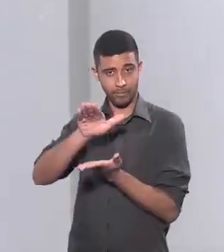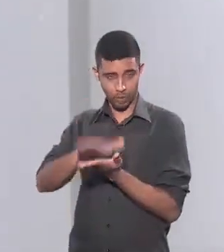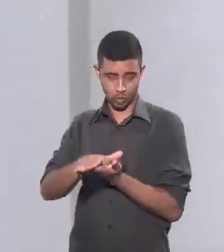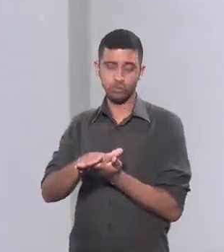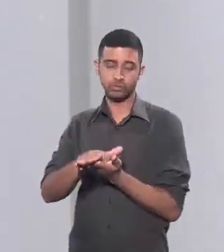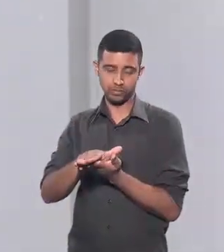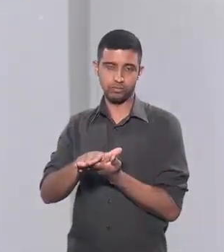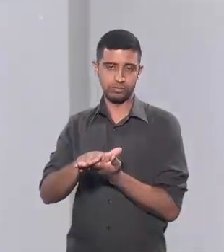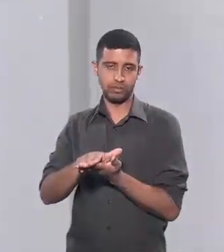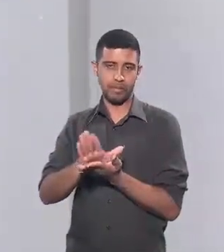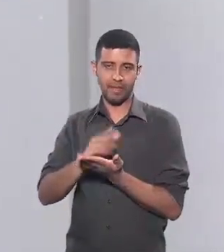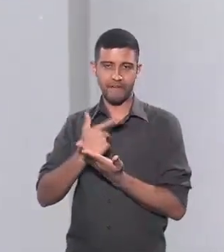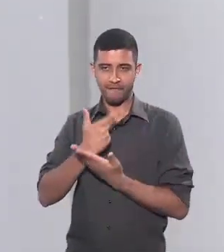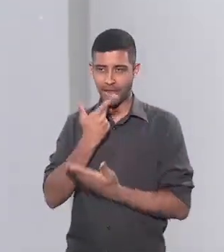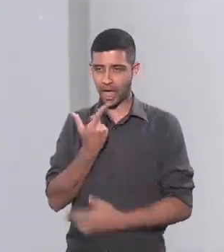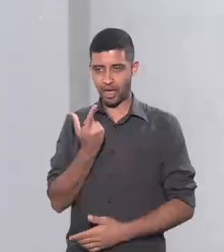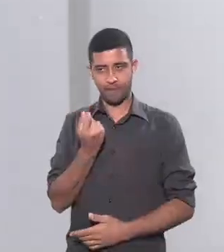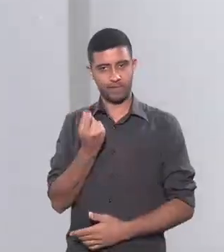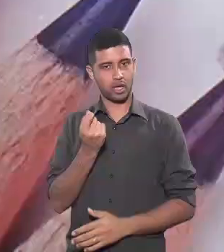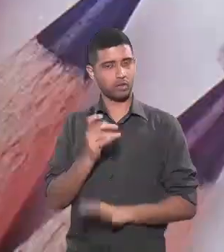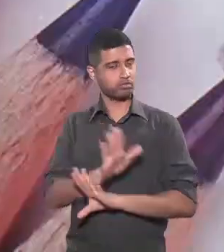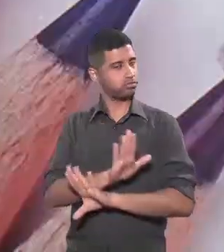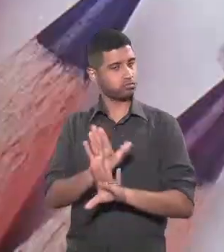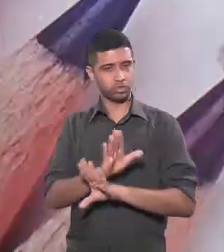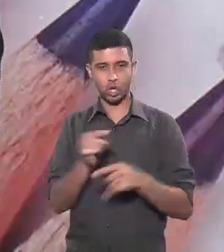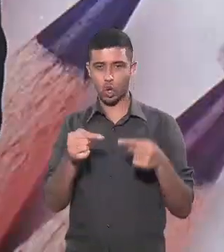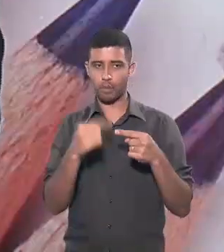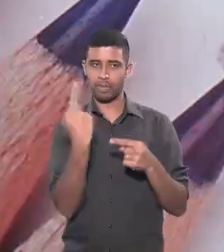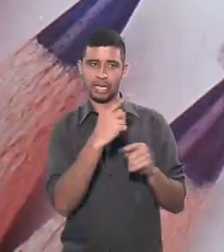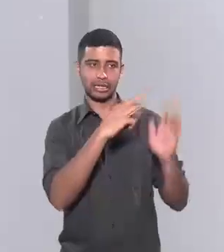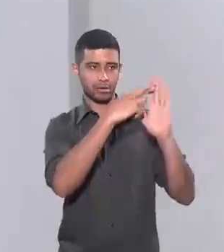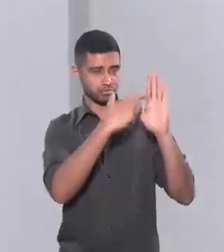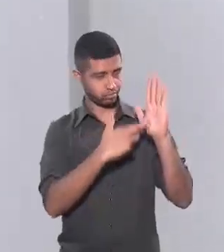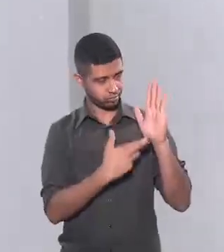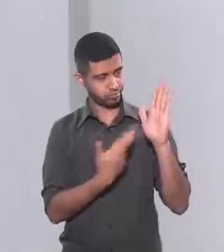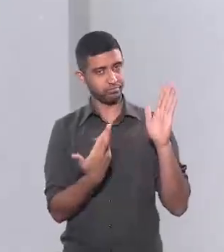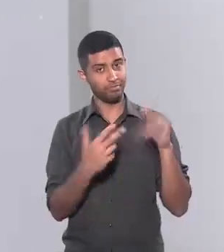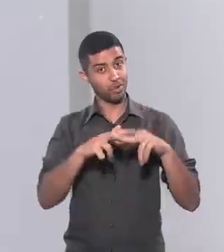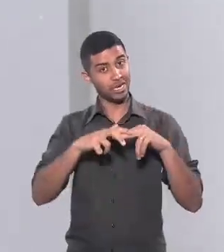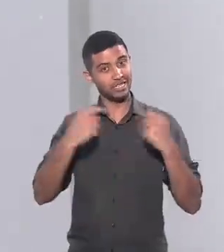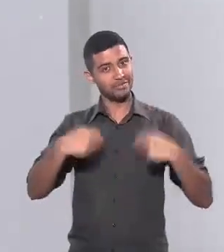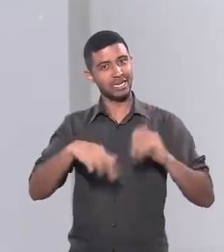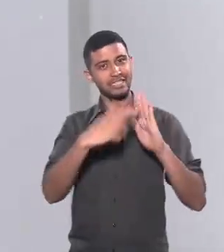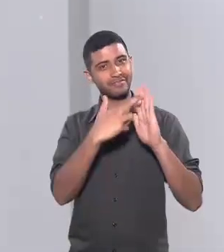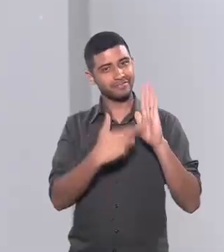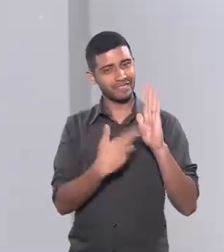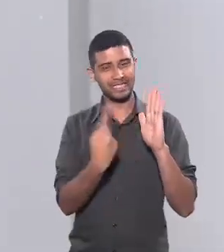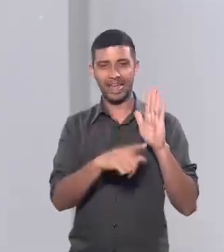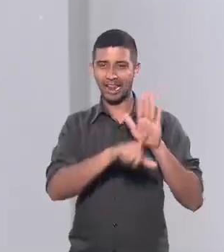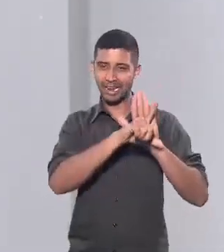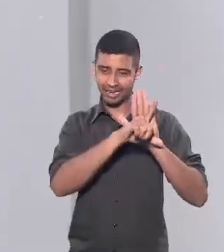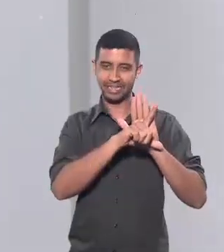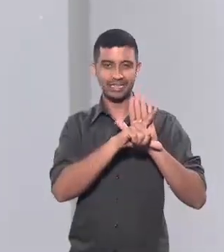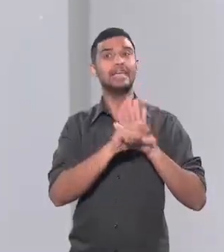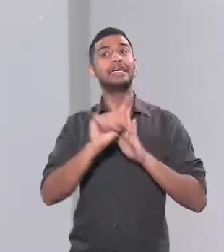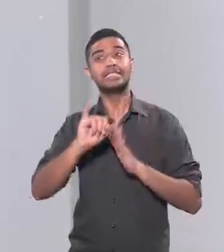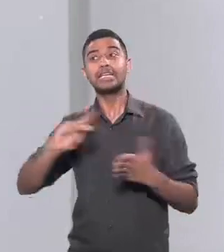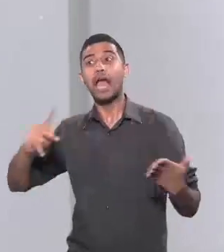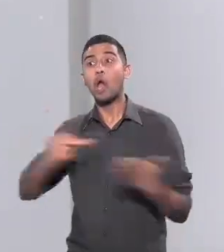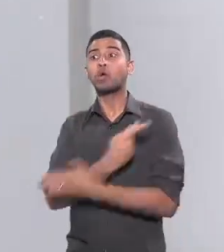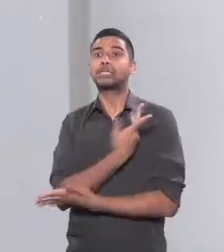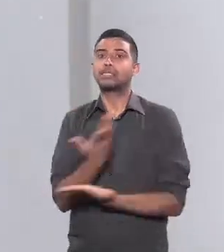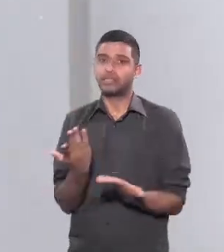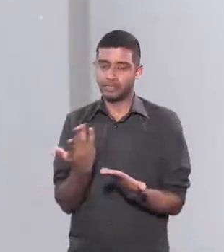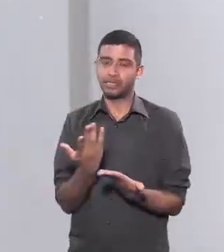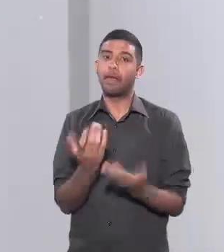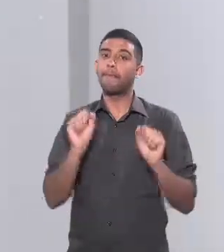multa, embora não diga qual é o montante. Sim, porque aí fica por conta da por regulamentação. Por conta da regulamentação, esse é o ponto, que é a necessidade de regulamentação. Em caso de